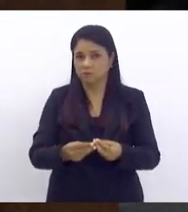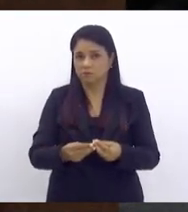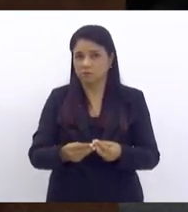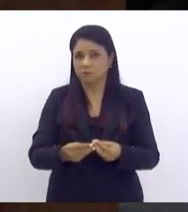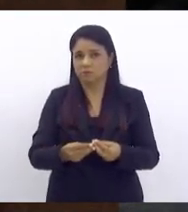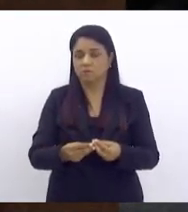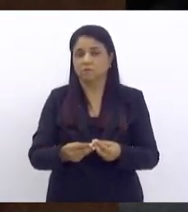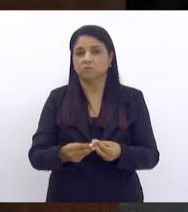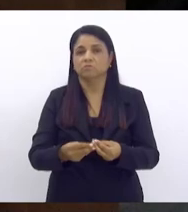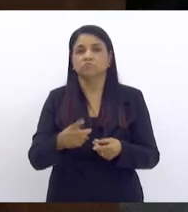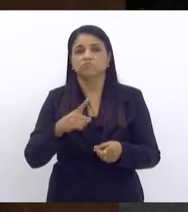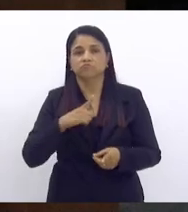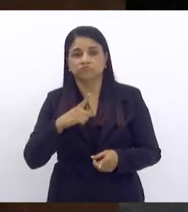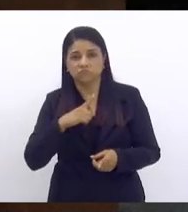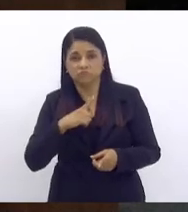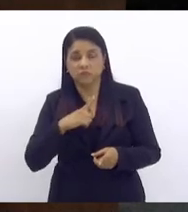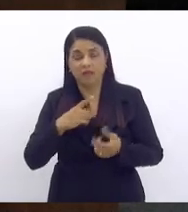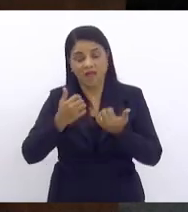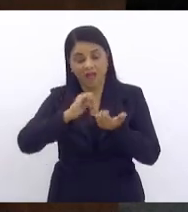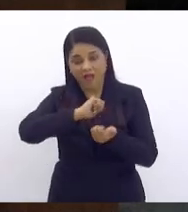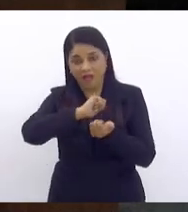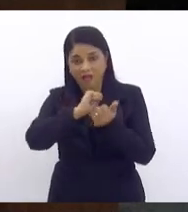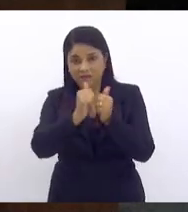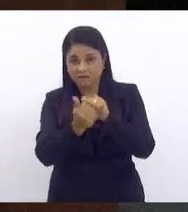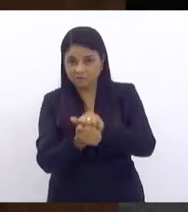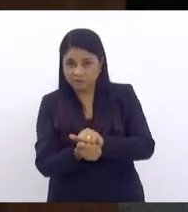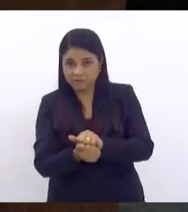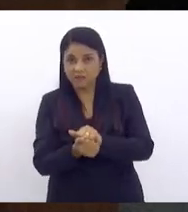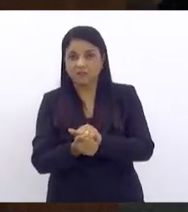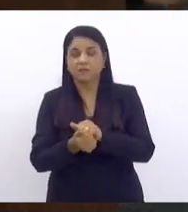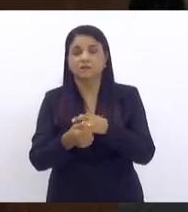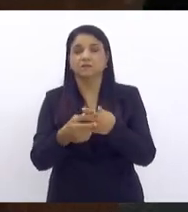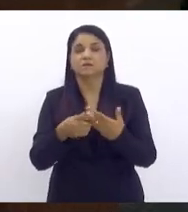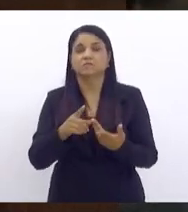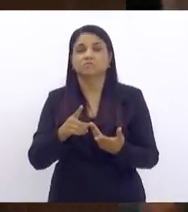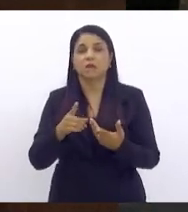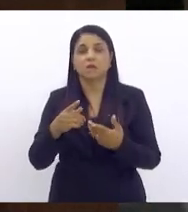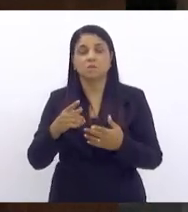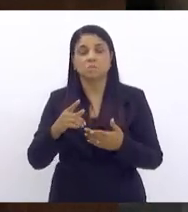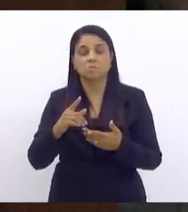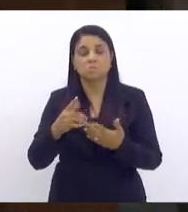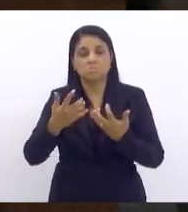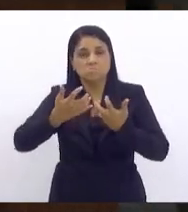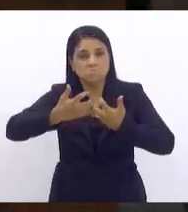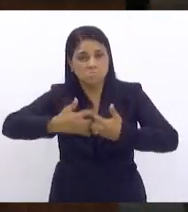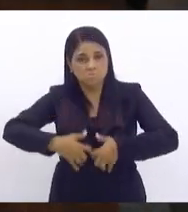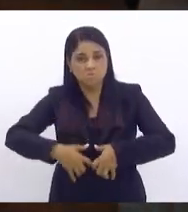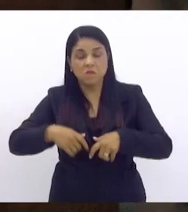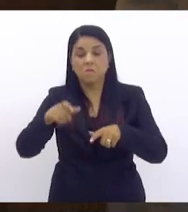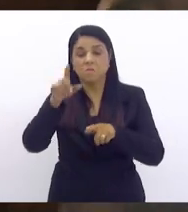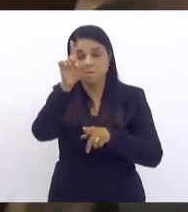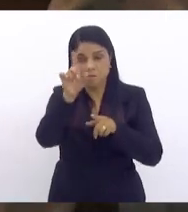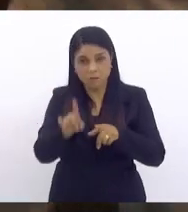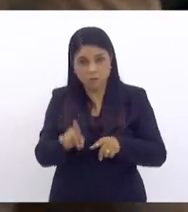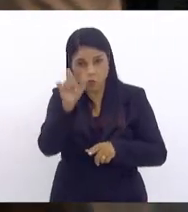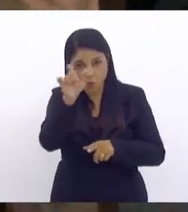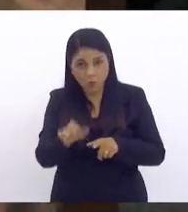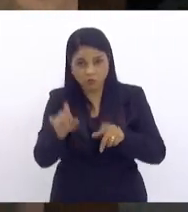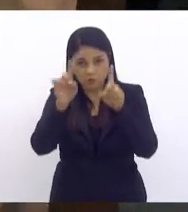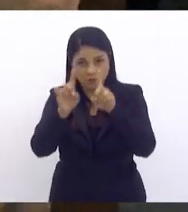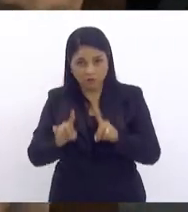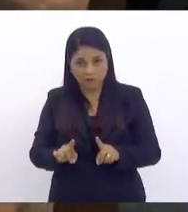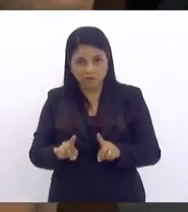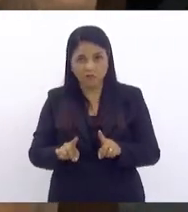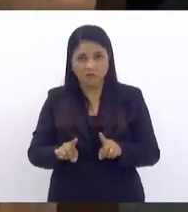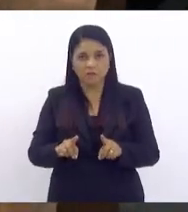do que sensíveis, sejam adaptadas e viabilizadas para pessoas com deficiência e mobilidade reduzida,